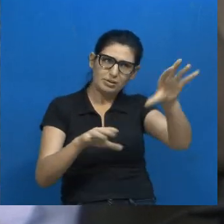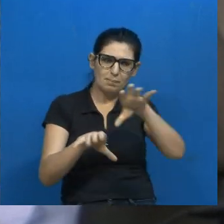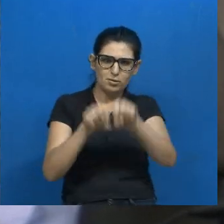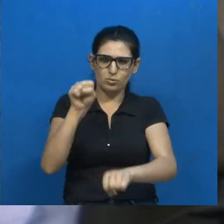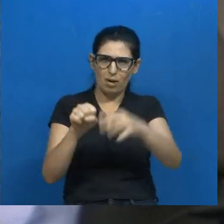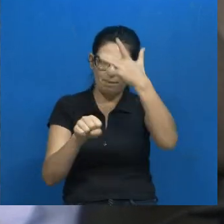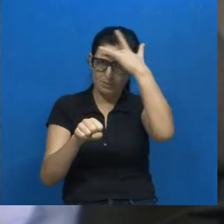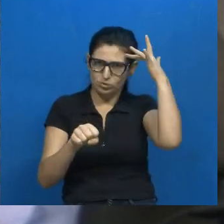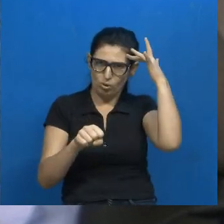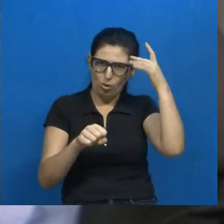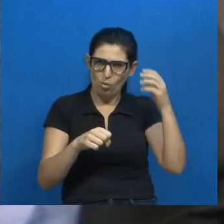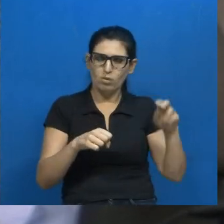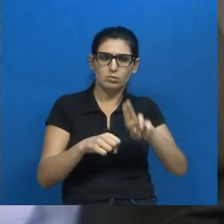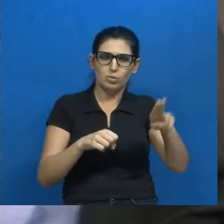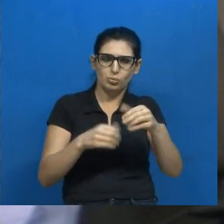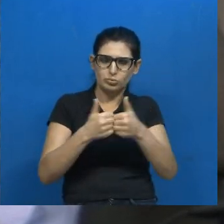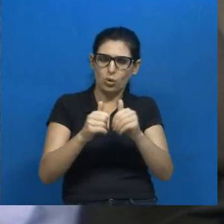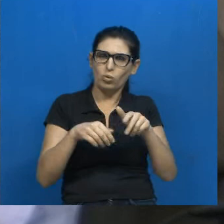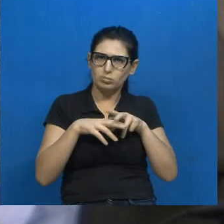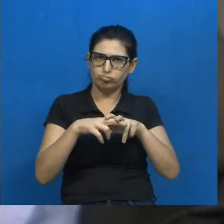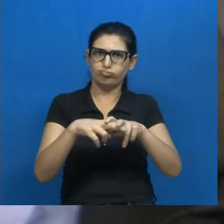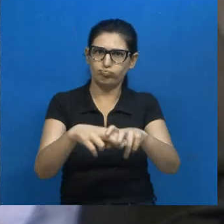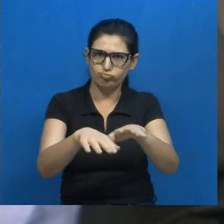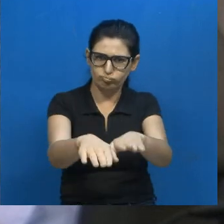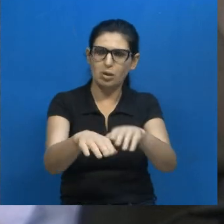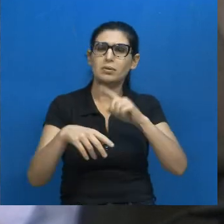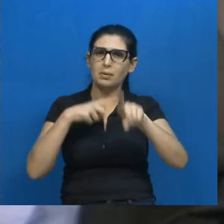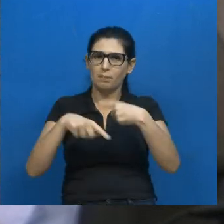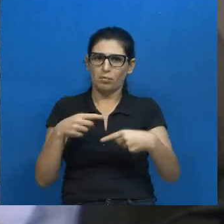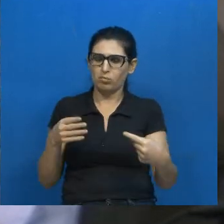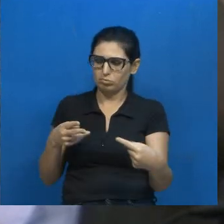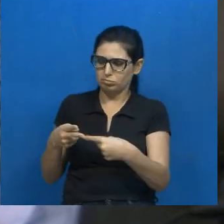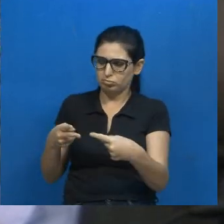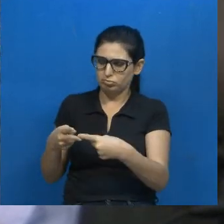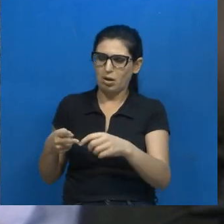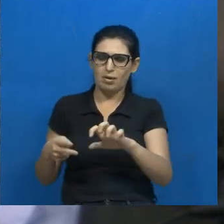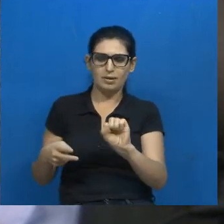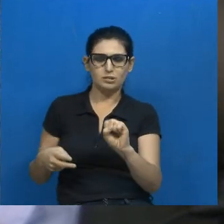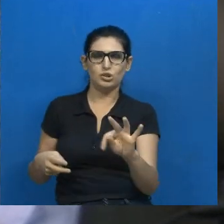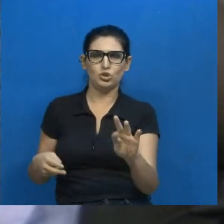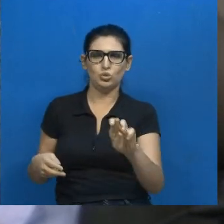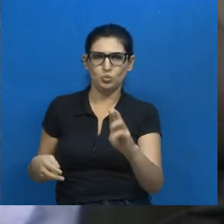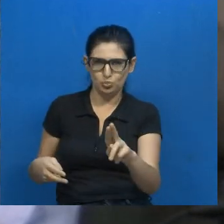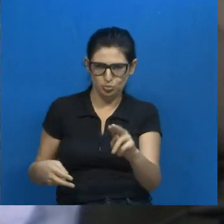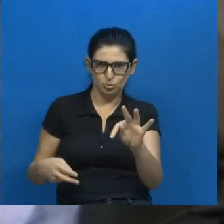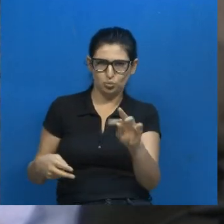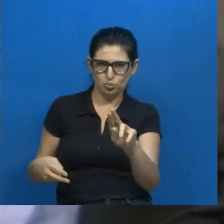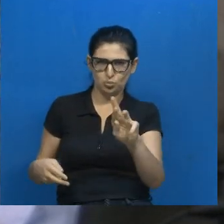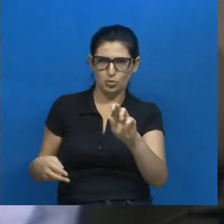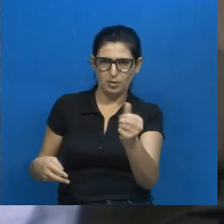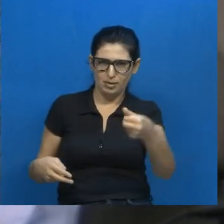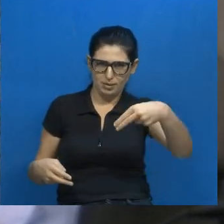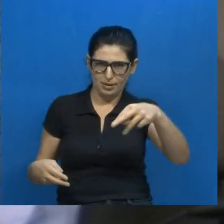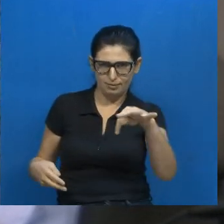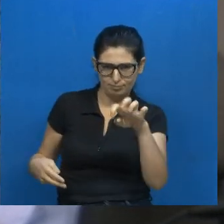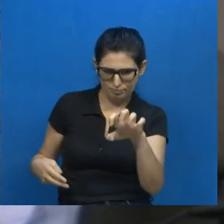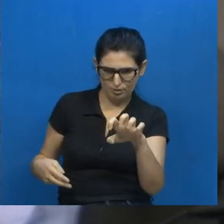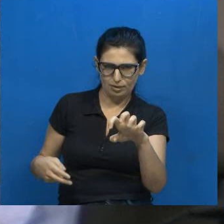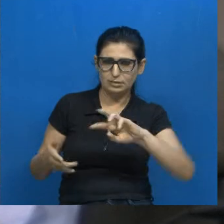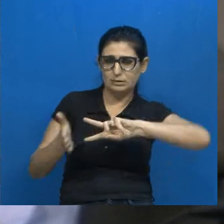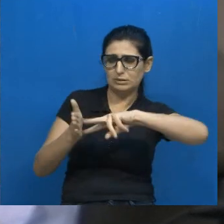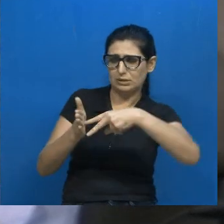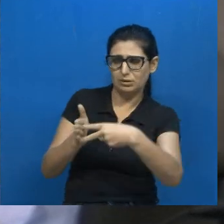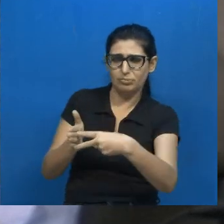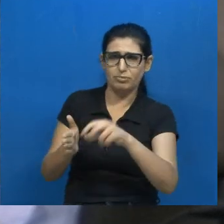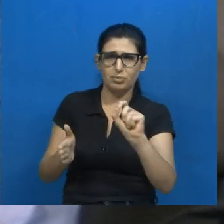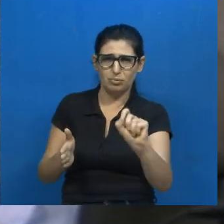E é uma segunda situação, que é uma fase que a gente chama de fase estruturante. A fase estruturante, ela leva muito mais